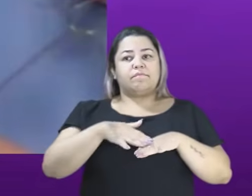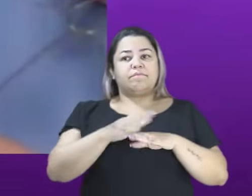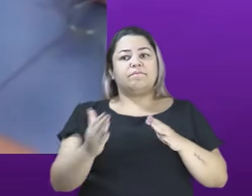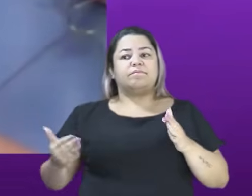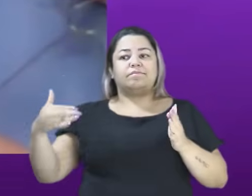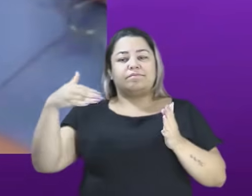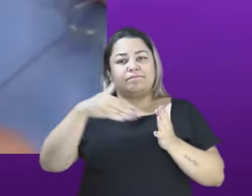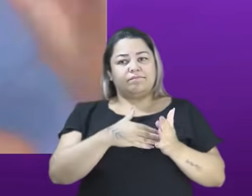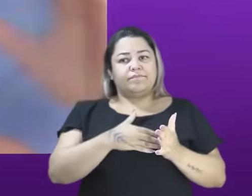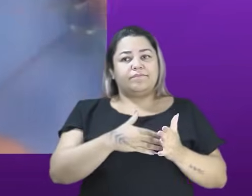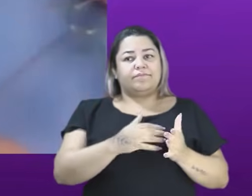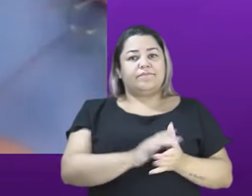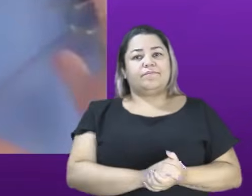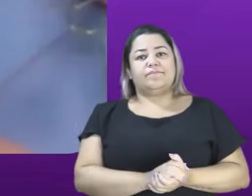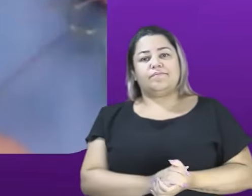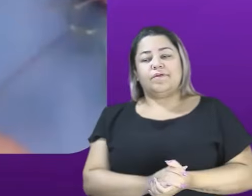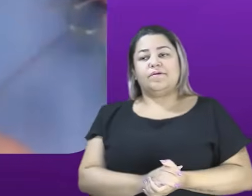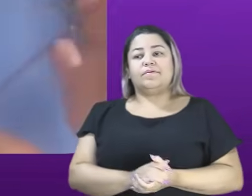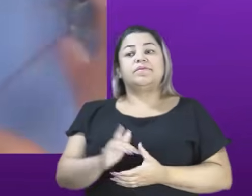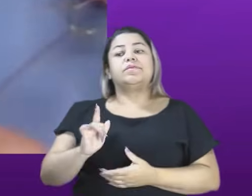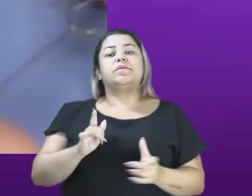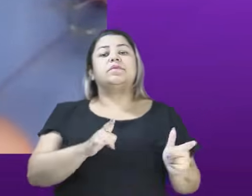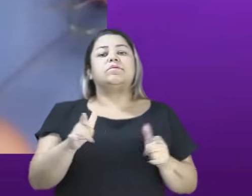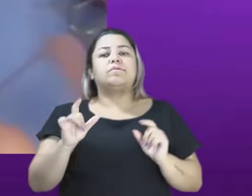o empoderamento, existe aí